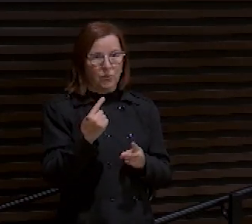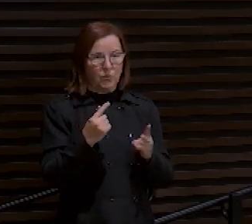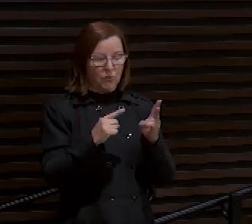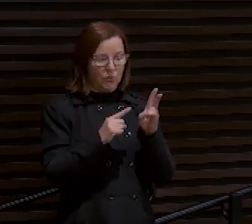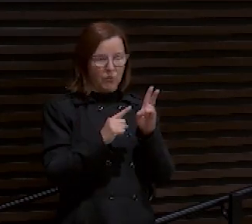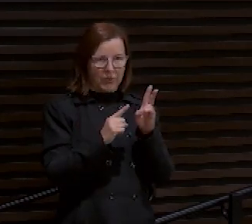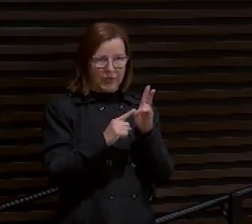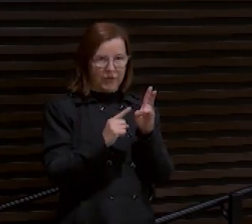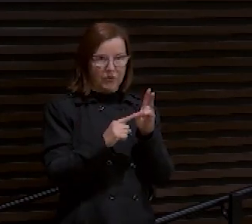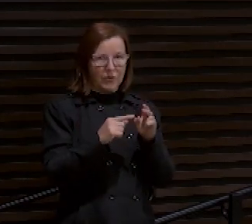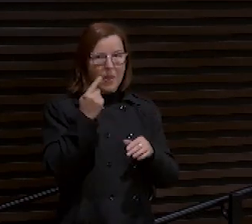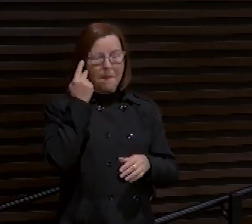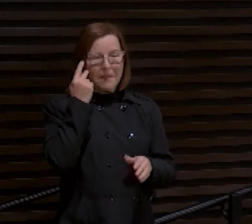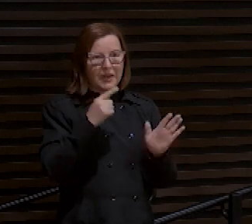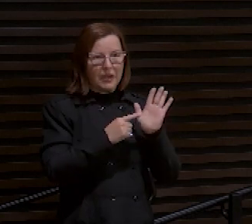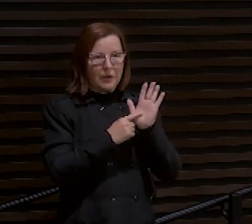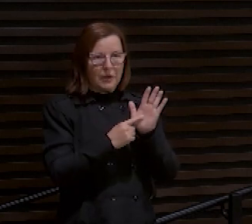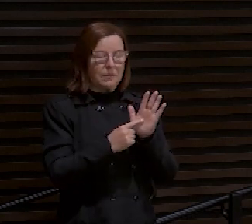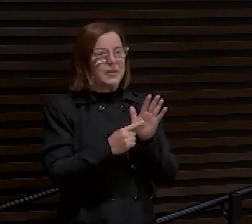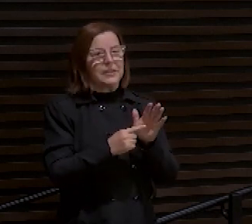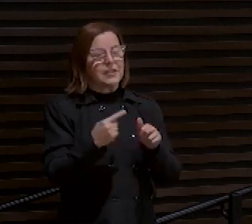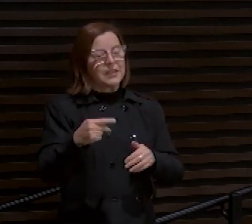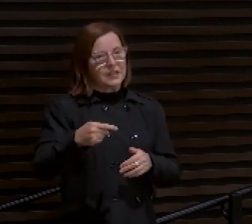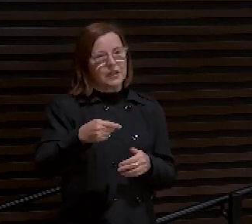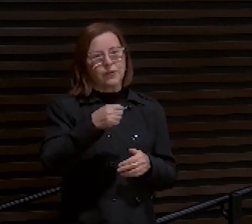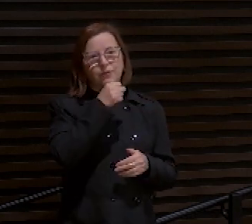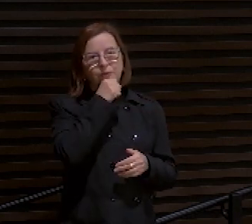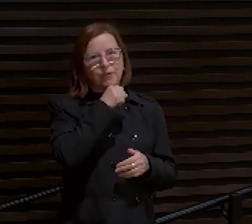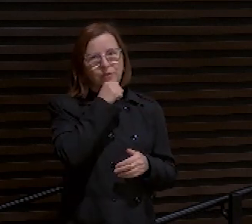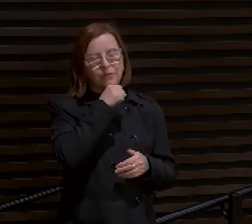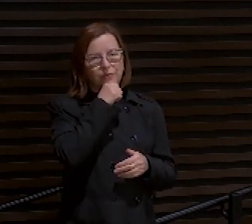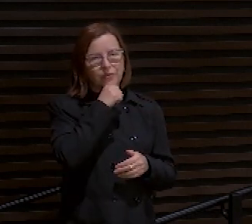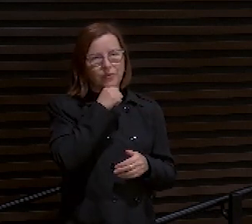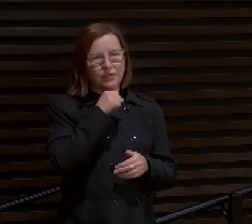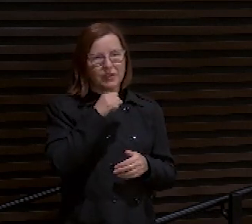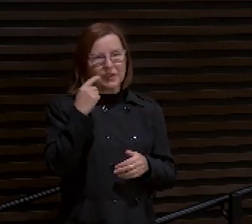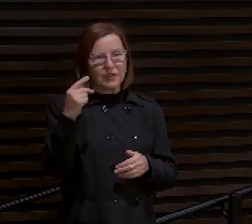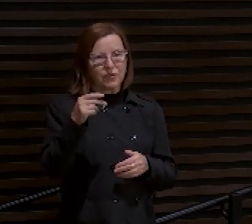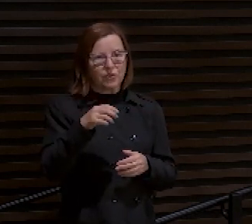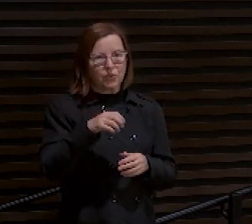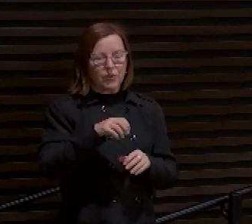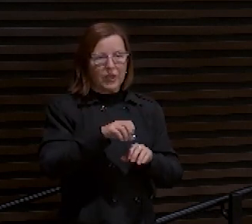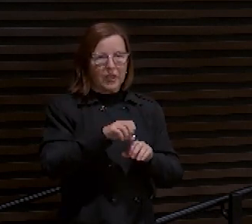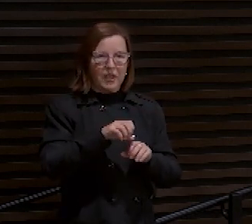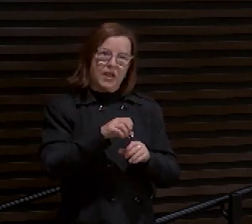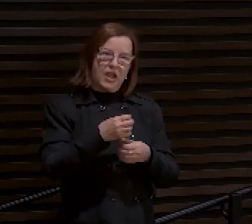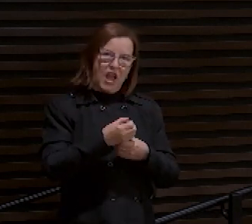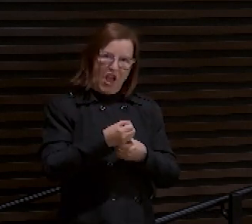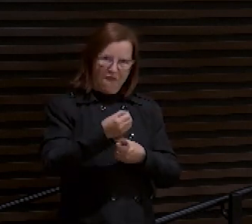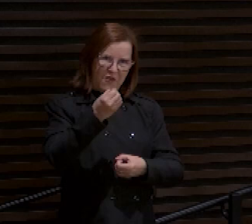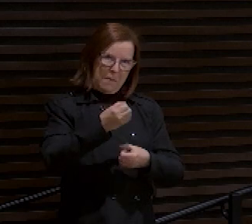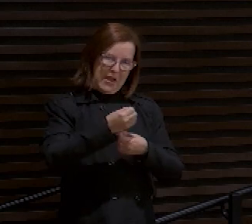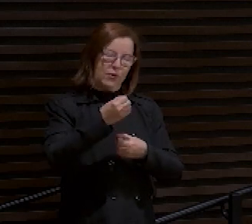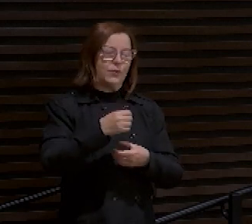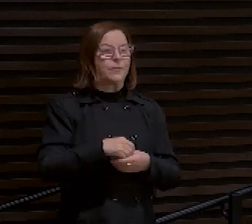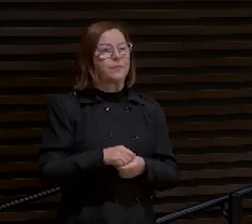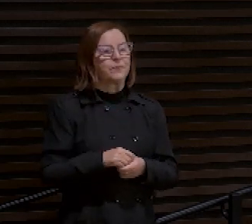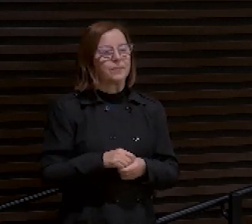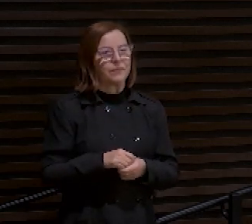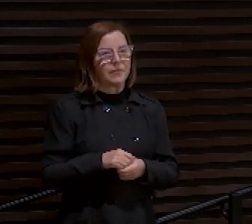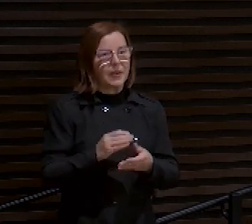dele na formatura dele. Amados, é uma história que nós ouvimos e nós ficamos constrangidos. Parte desse